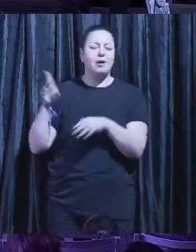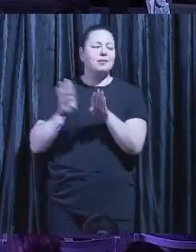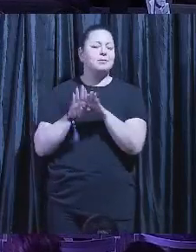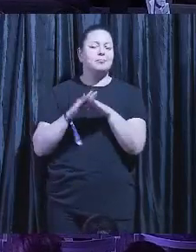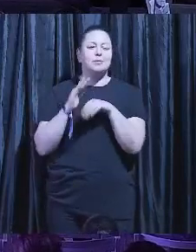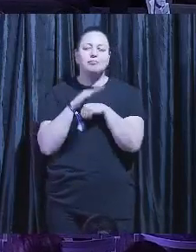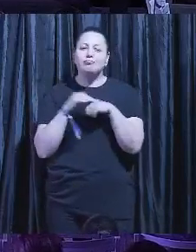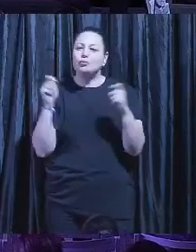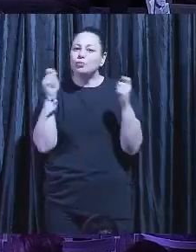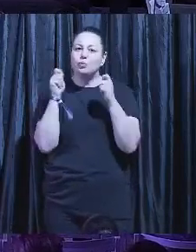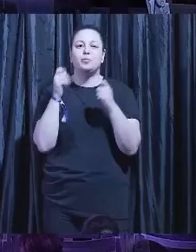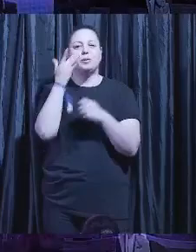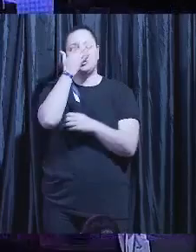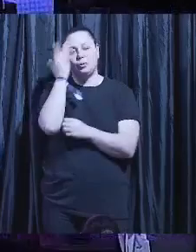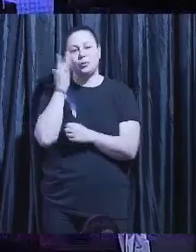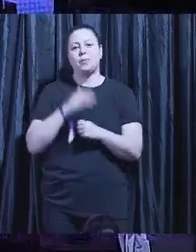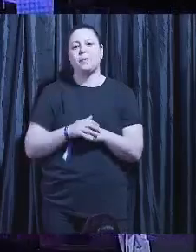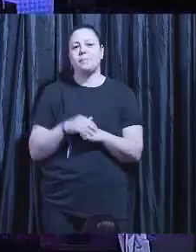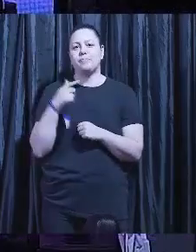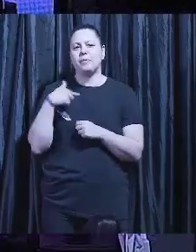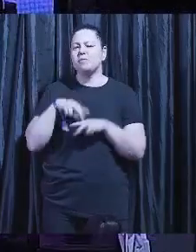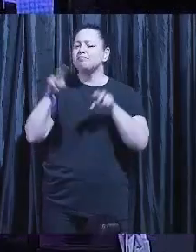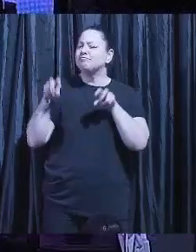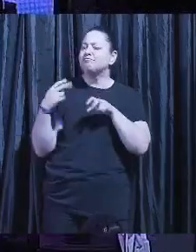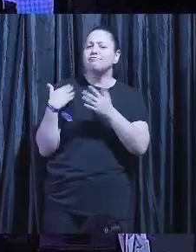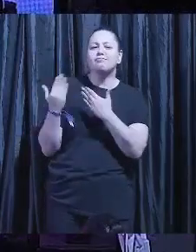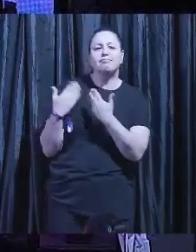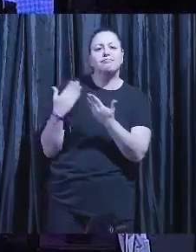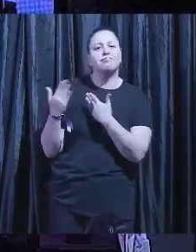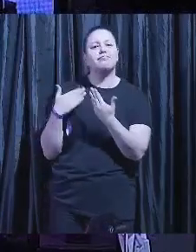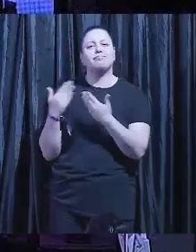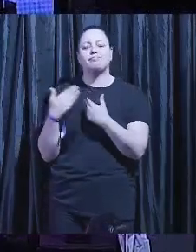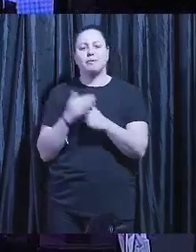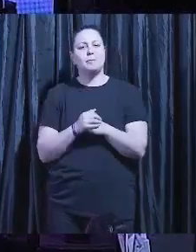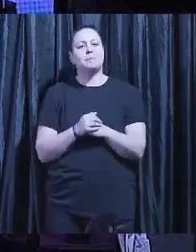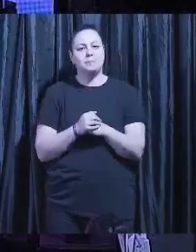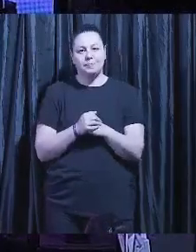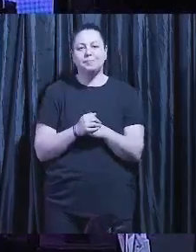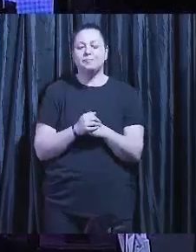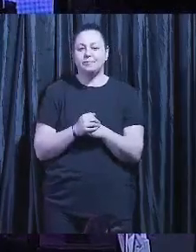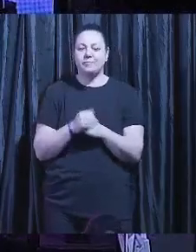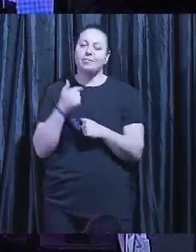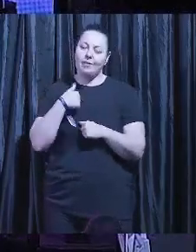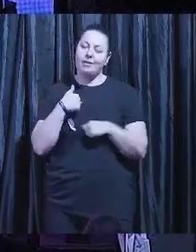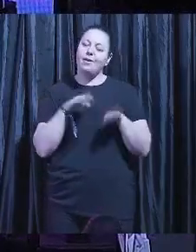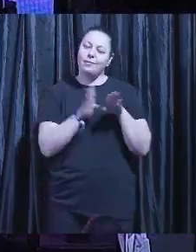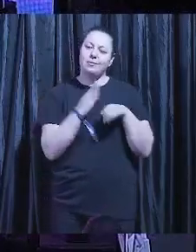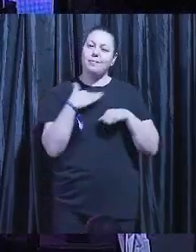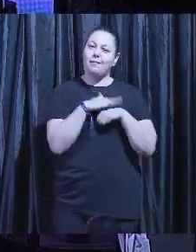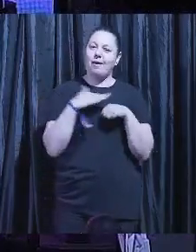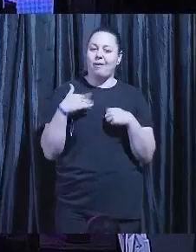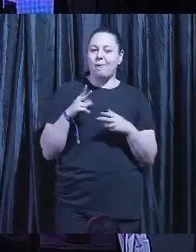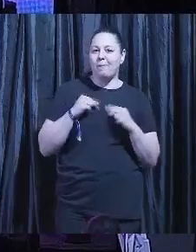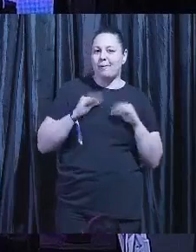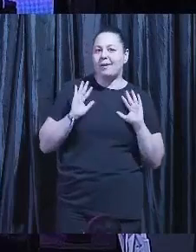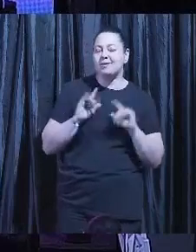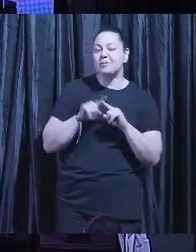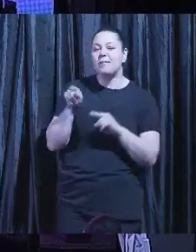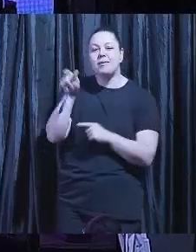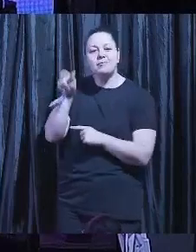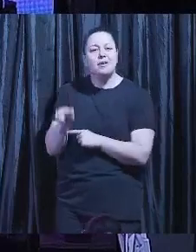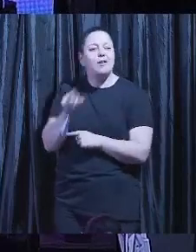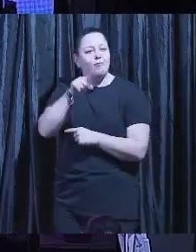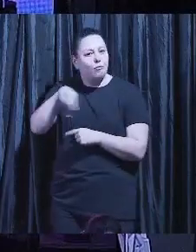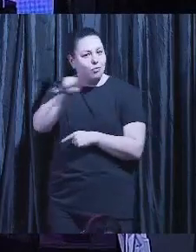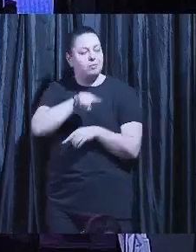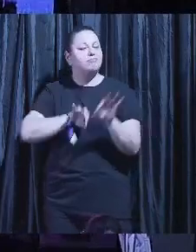pessoa. Amorosa, sentou ali do meu lado e... Tudo bem, pode ser que seja por mim, que eu sou um doce e também eu mereço. Mas é um doce de pessoa, se prepare